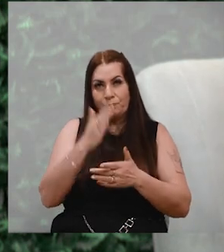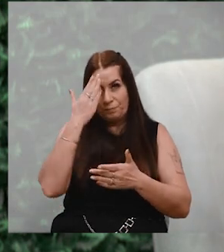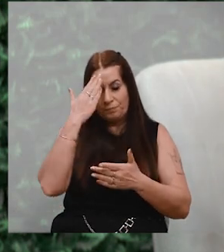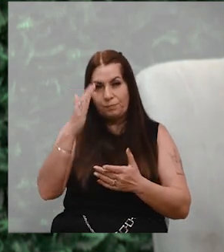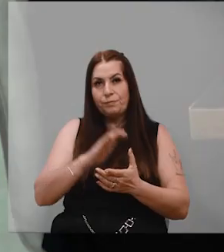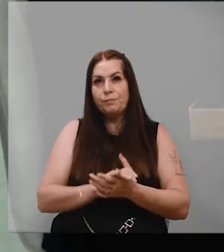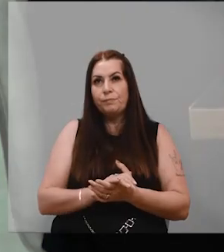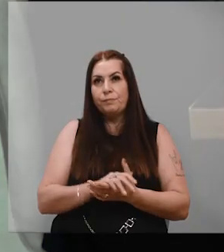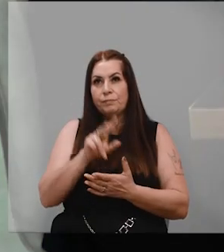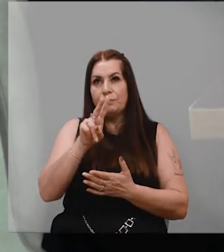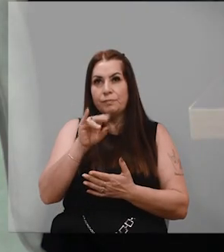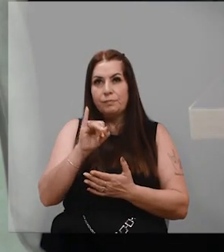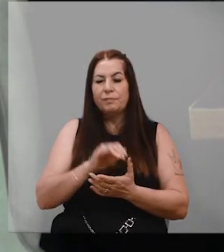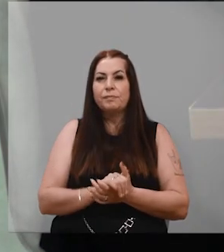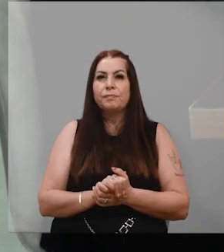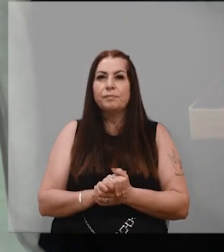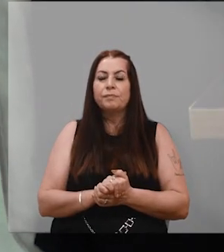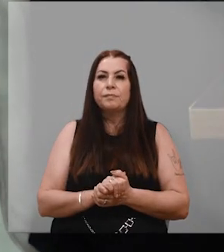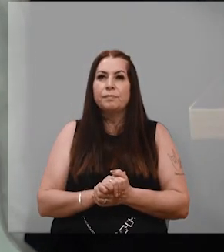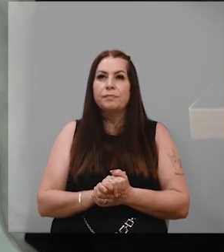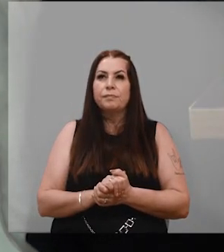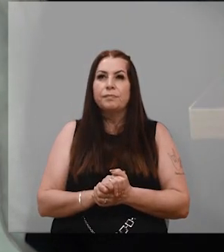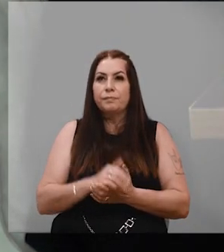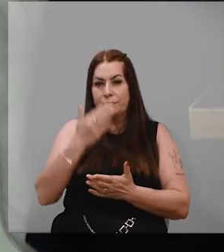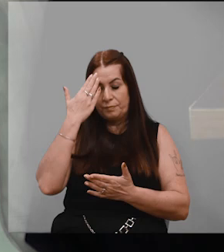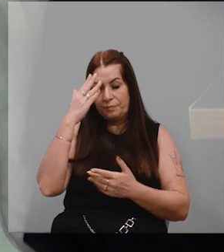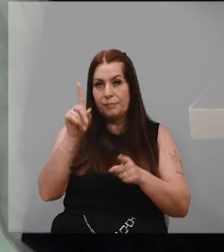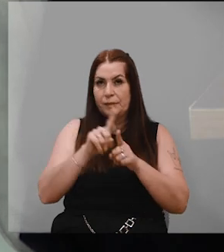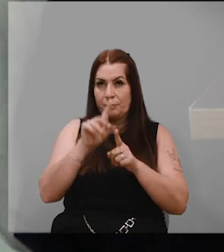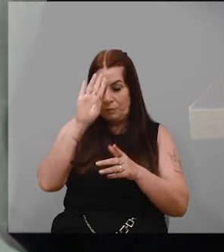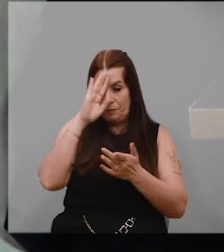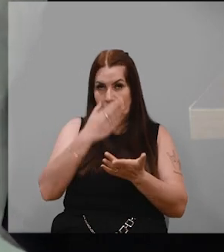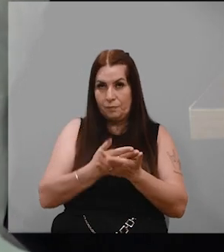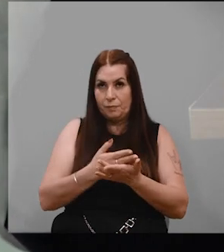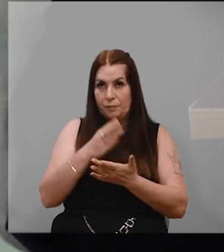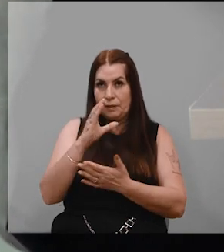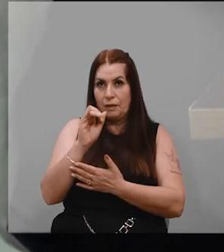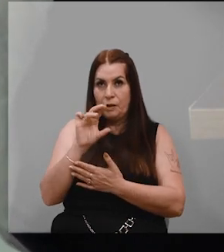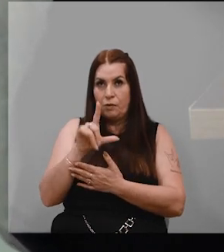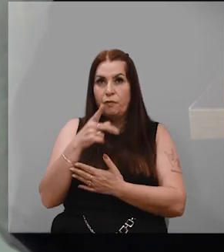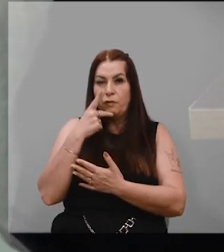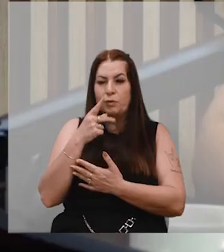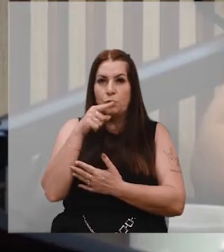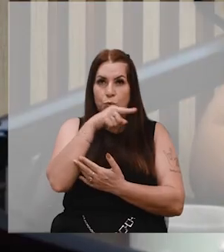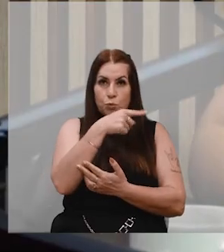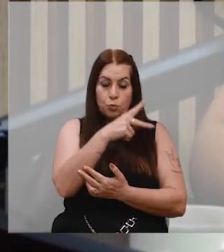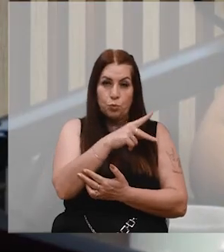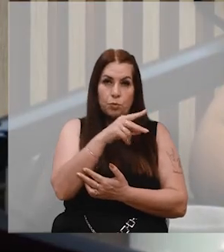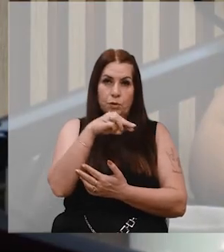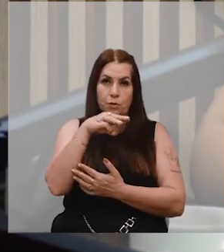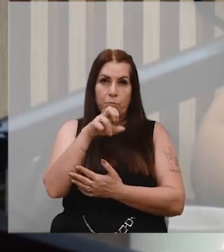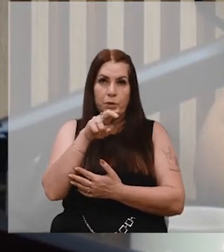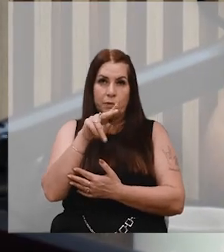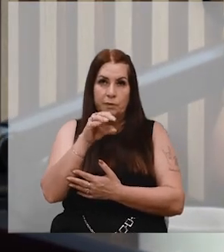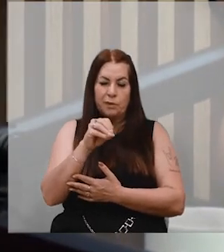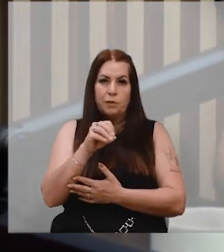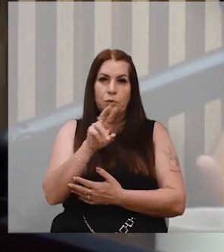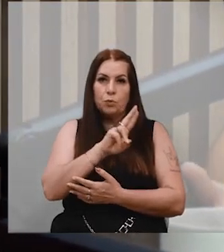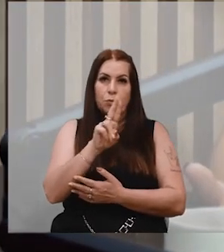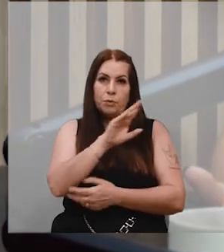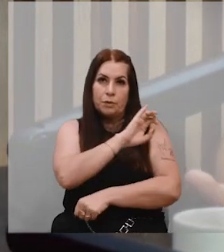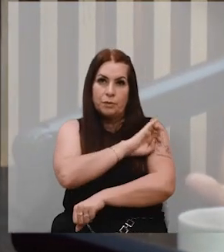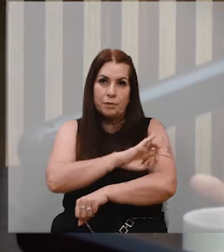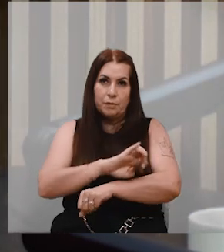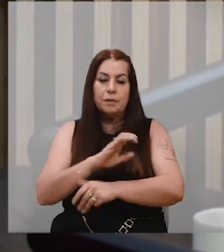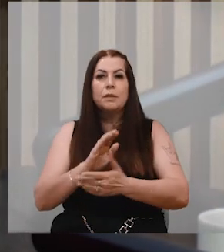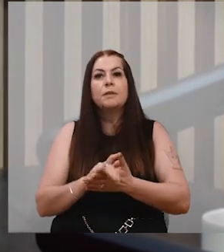também. Obrigada. Vi. Quero agradecer também muita confiança, igual a Carol falou, tu e do Marcelo, porque falando em